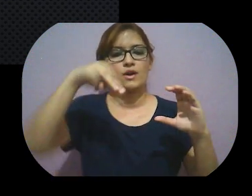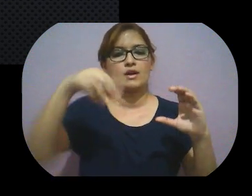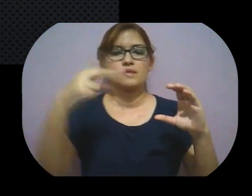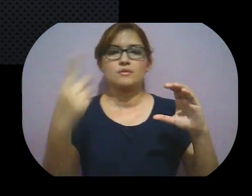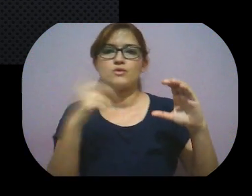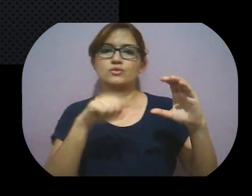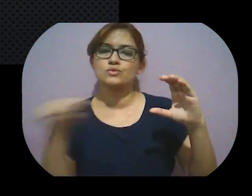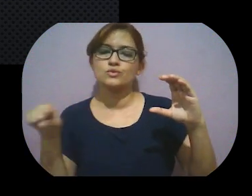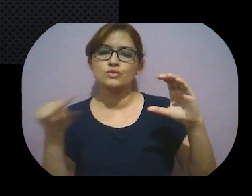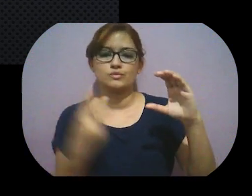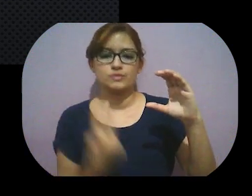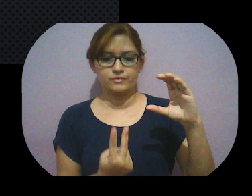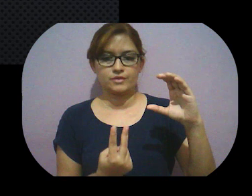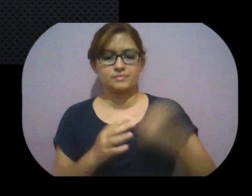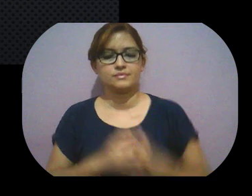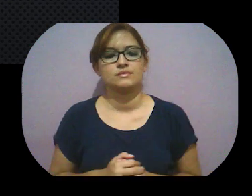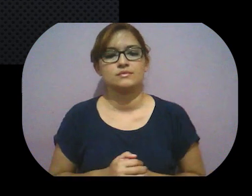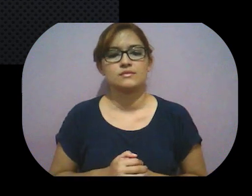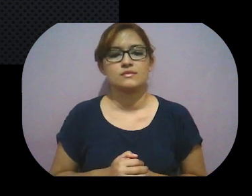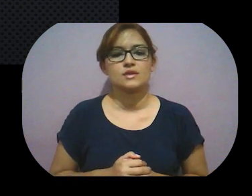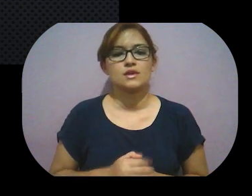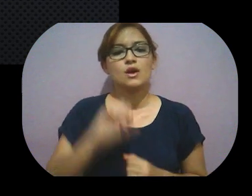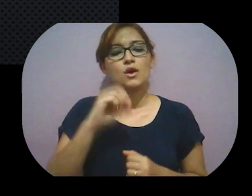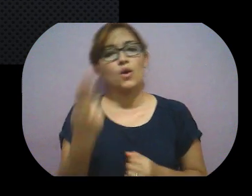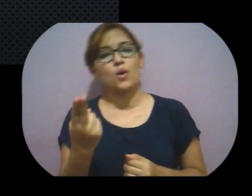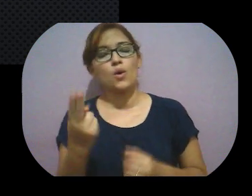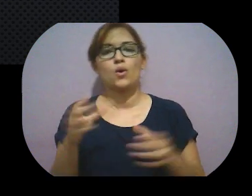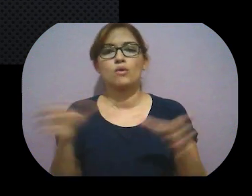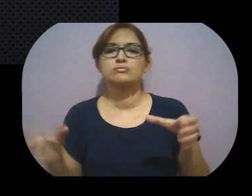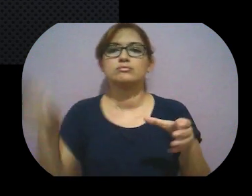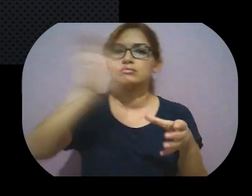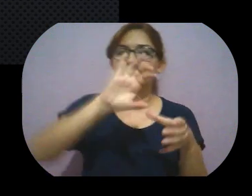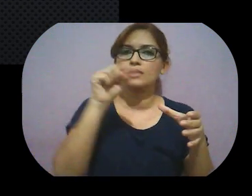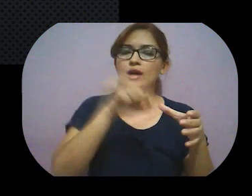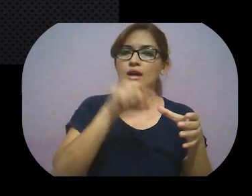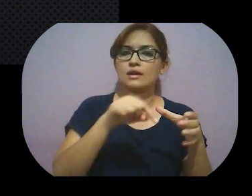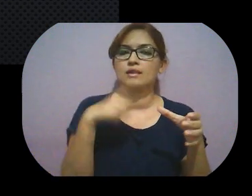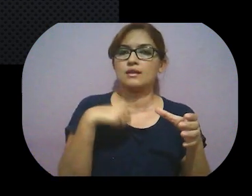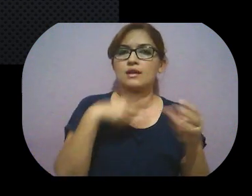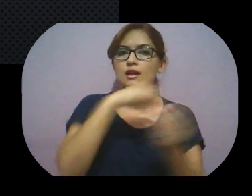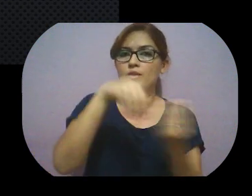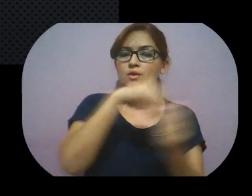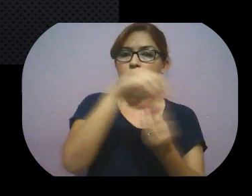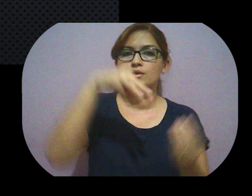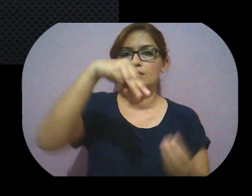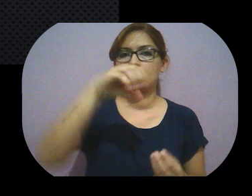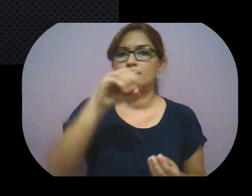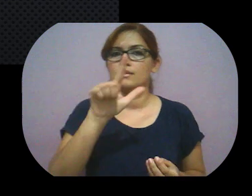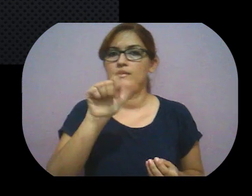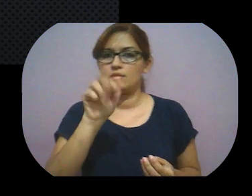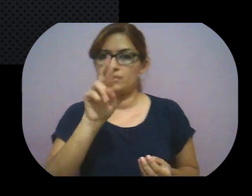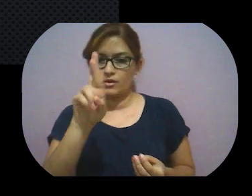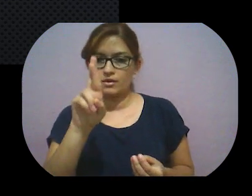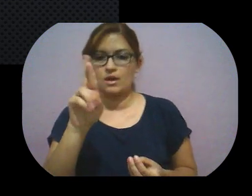CV concentrado é igual a CV diluído. Vamos diluir uma solução de concentração molar. Então, molaridade, ó, é igual a N1